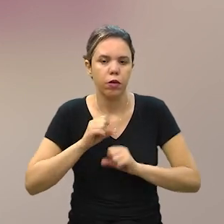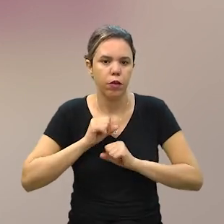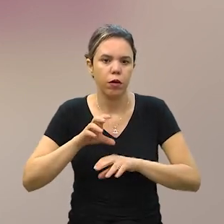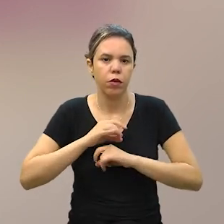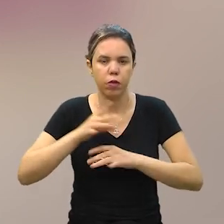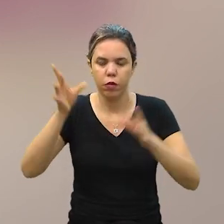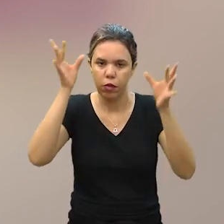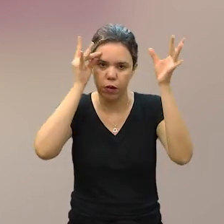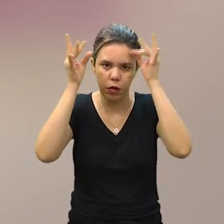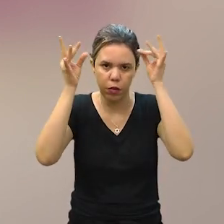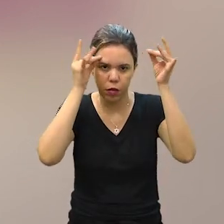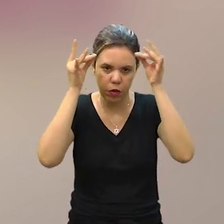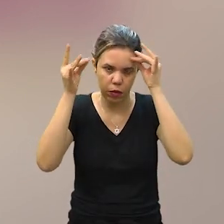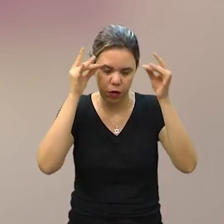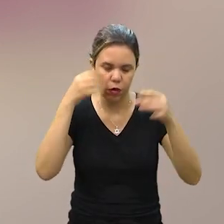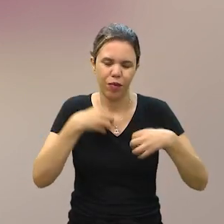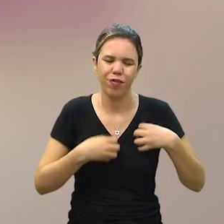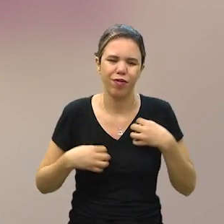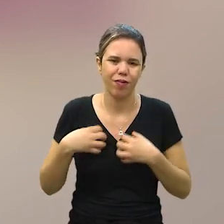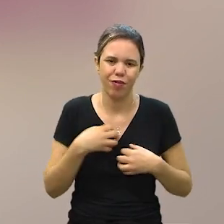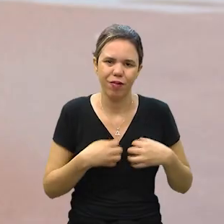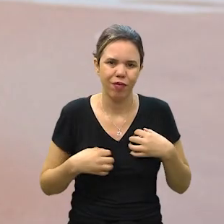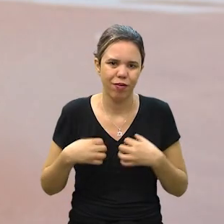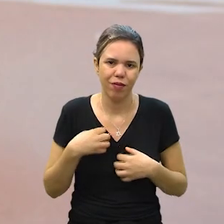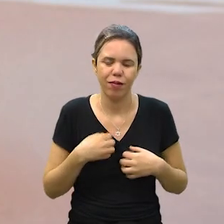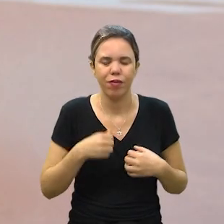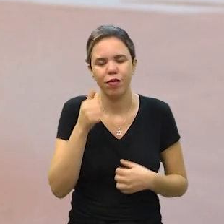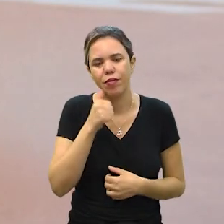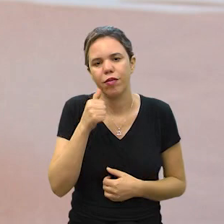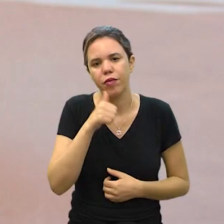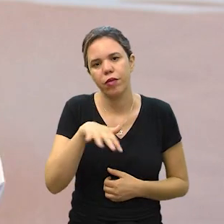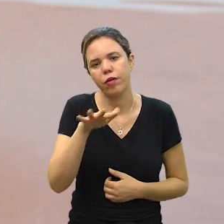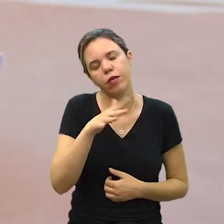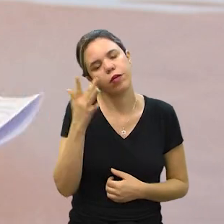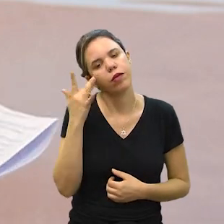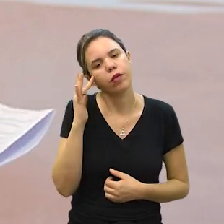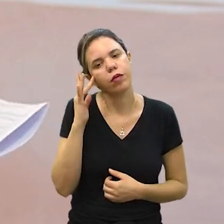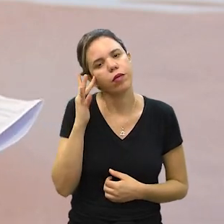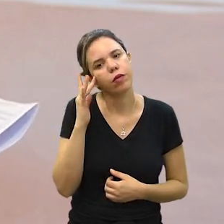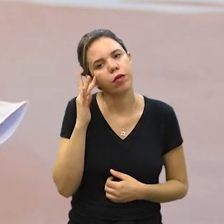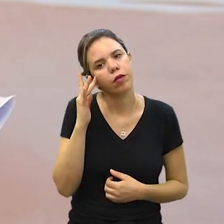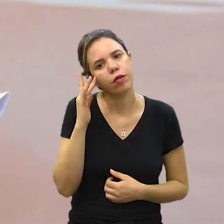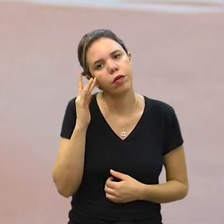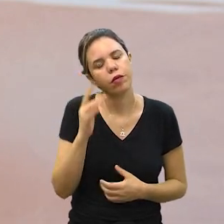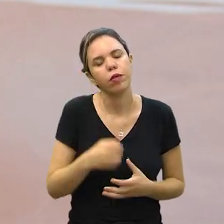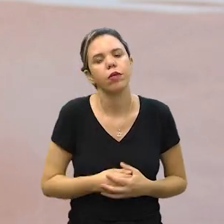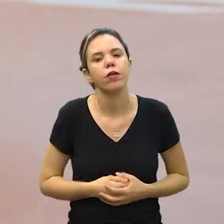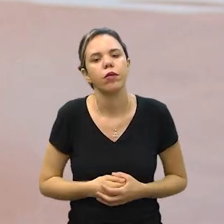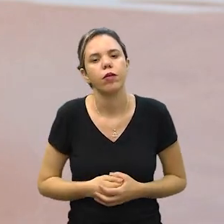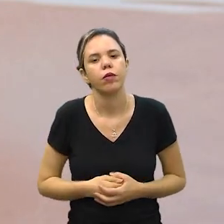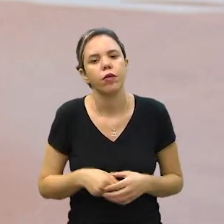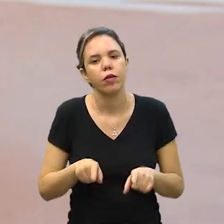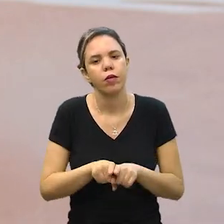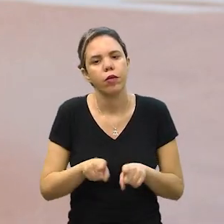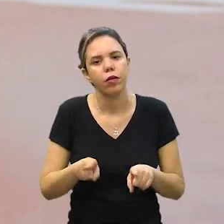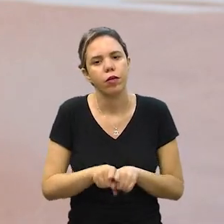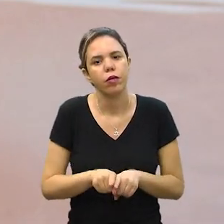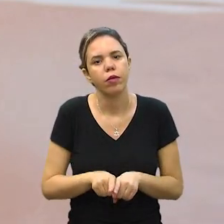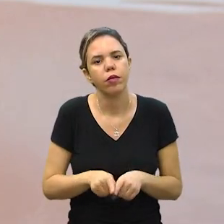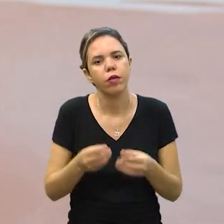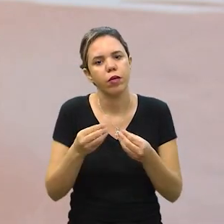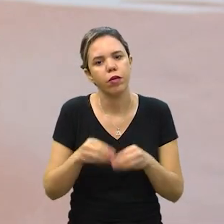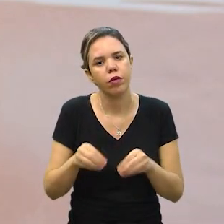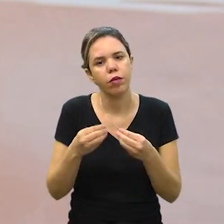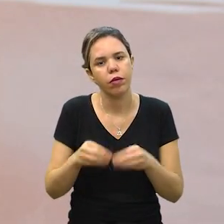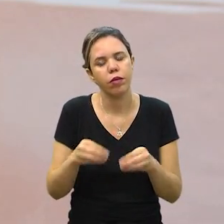coisas que contribuem para o mal-estar. E as mulheres, Thelma, acabaram aí também